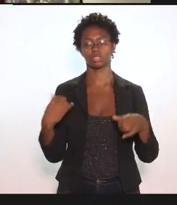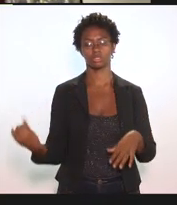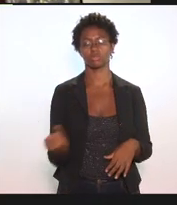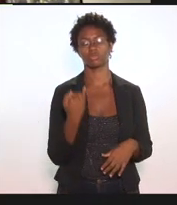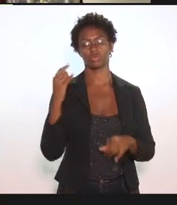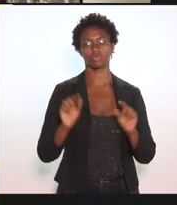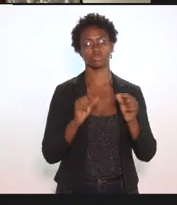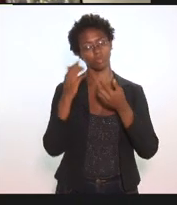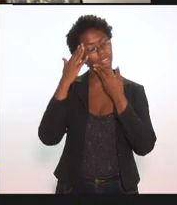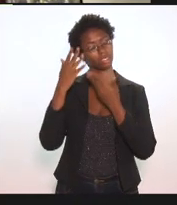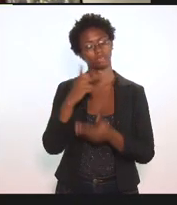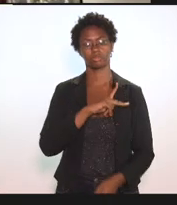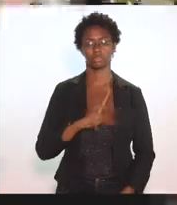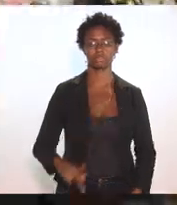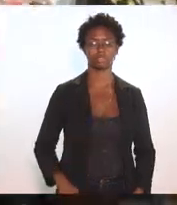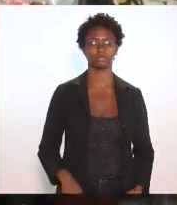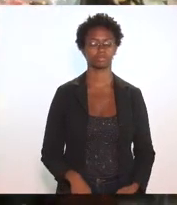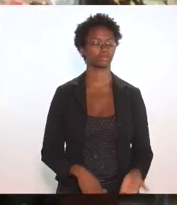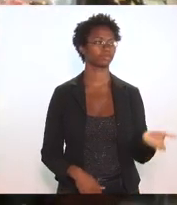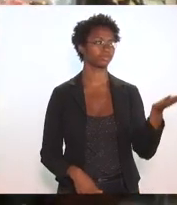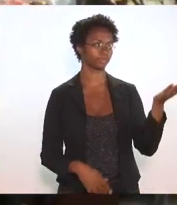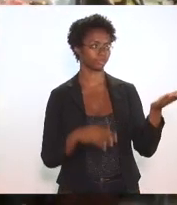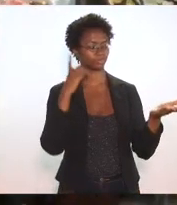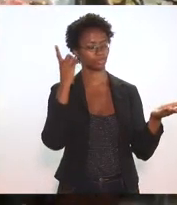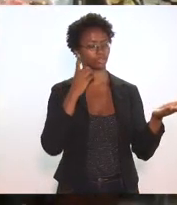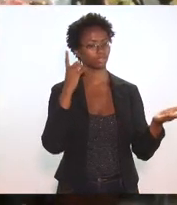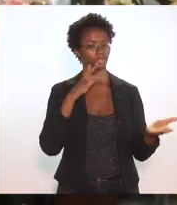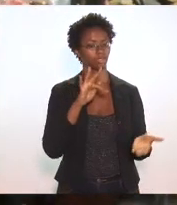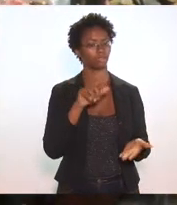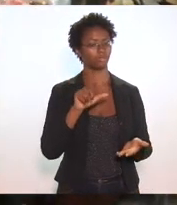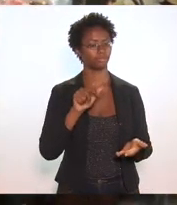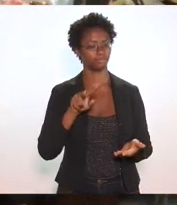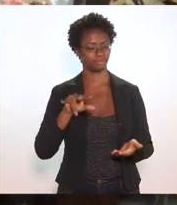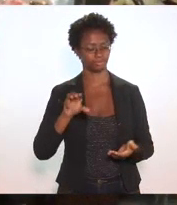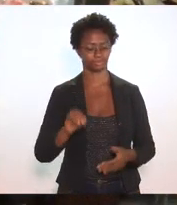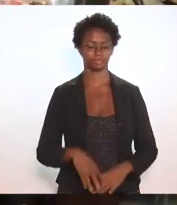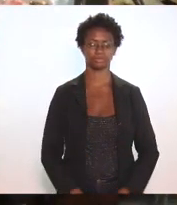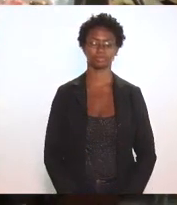obrigado, presidente. Com a palavra, o deputado Flávio Serafini.